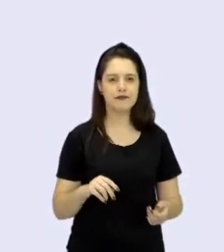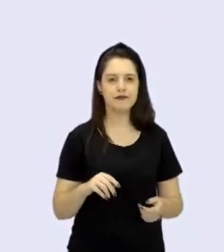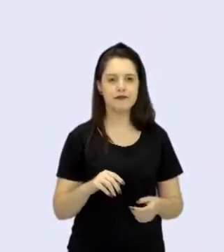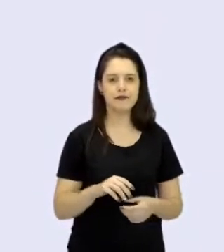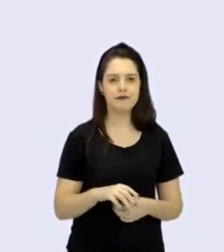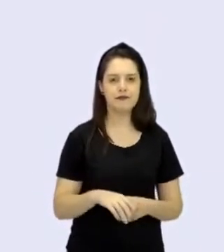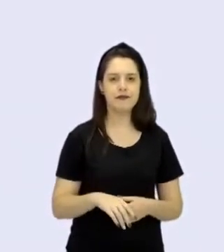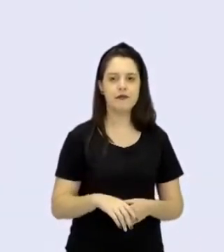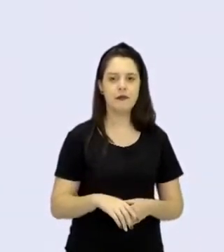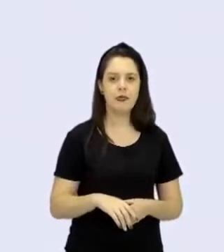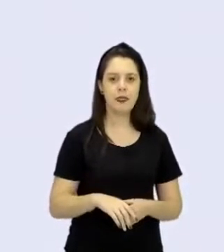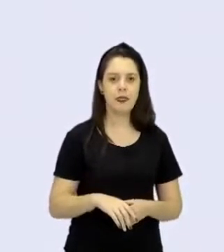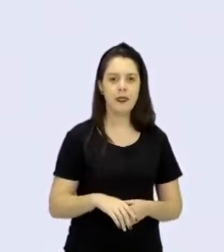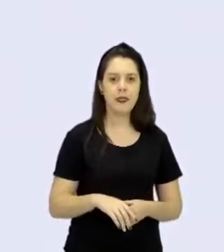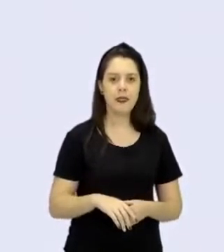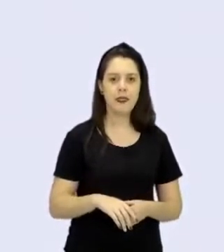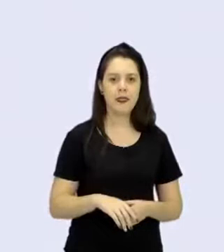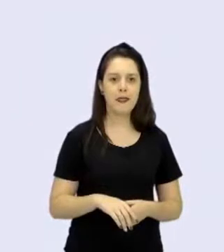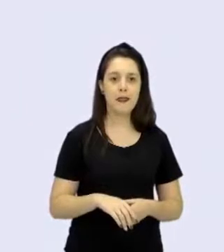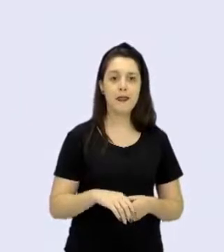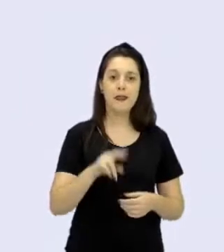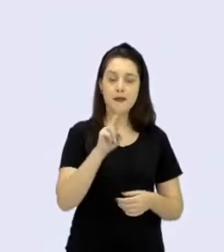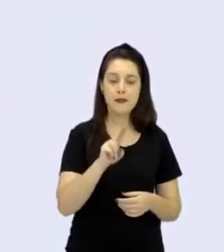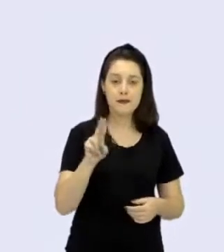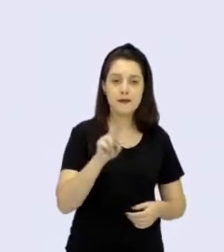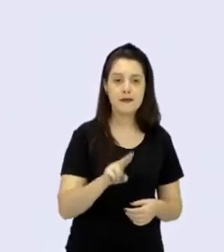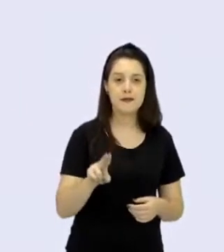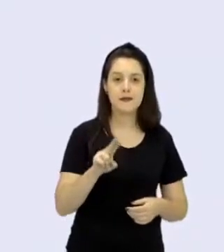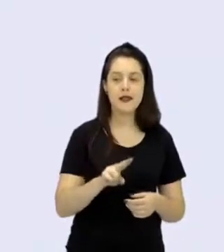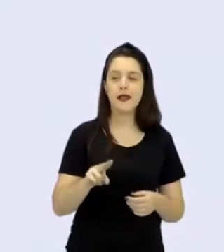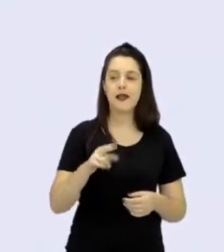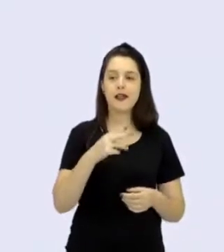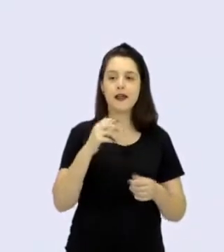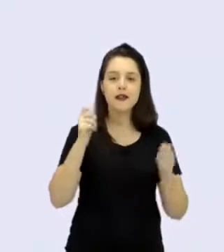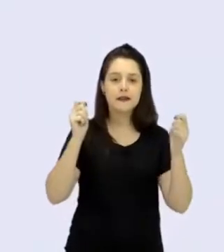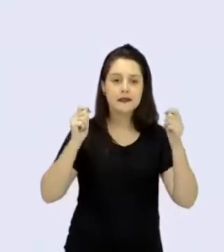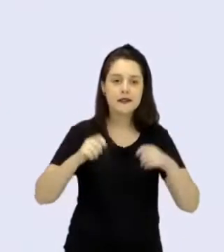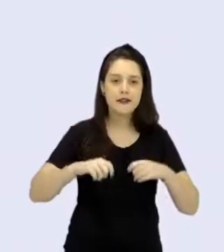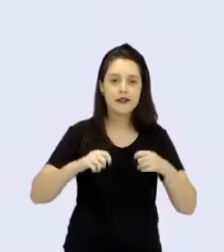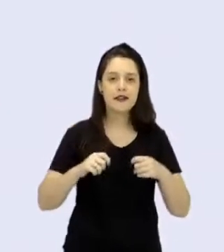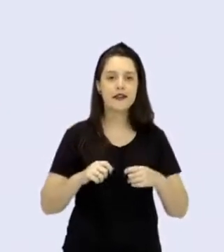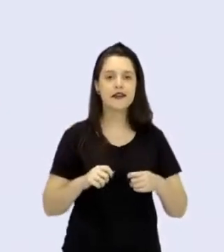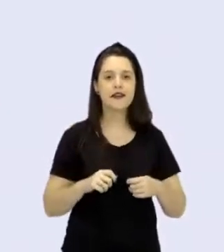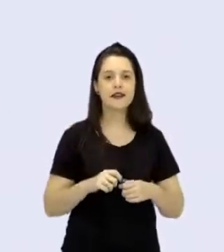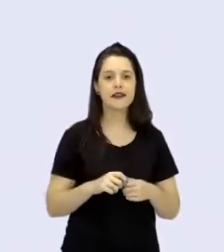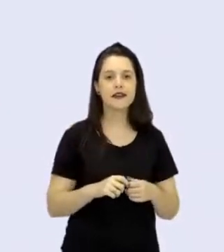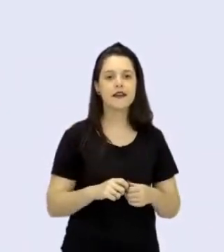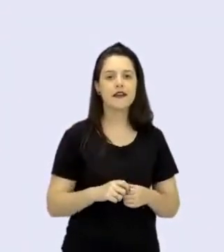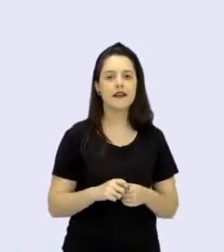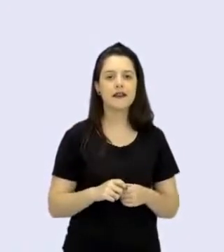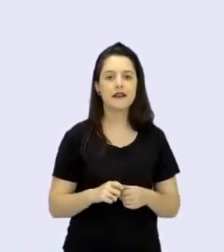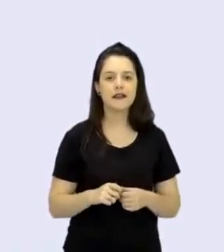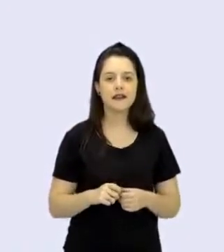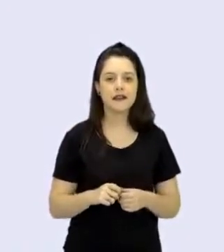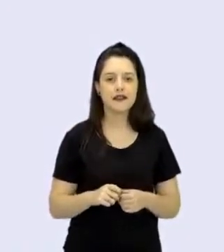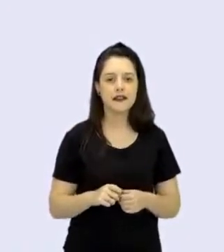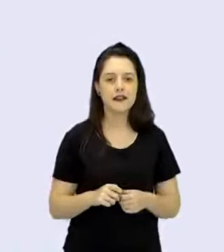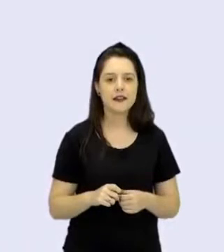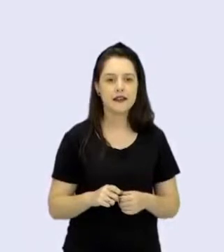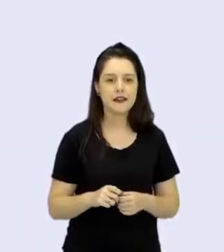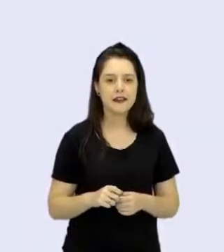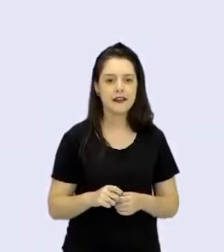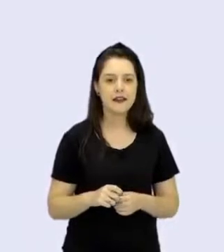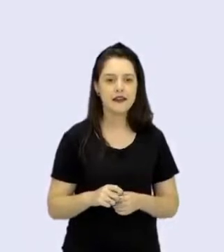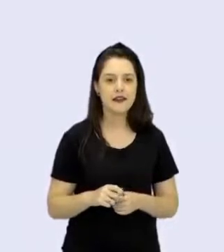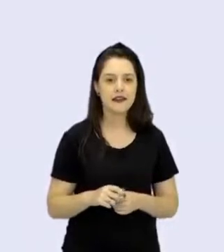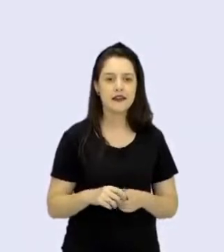de um LED, funcionamento de um servomotor, que são portas analógicas e digitais e PWM, tá? Eu espero